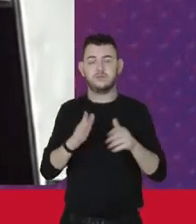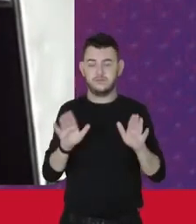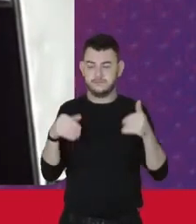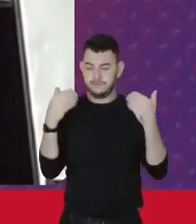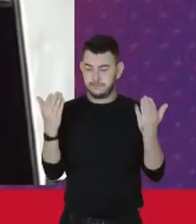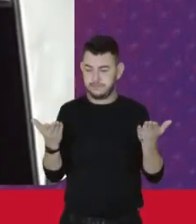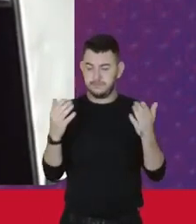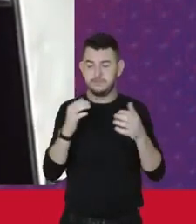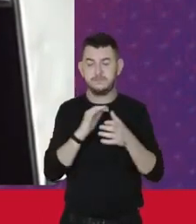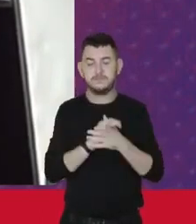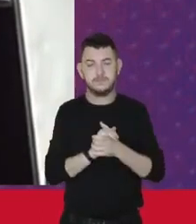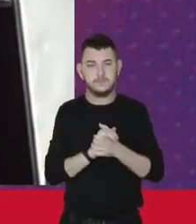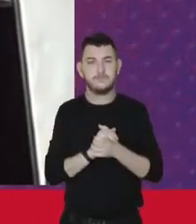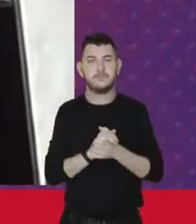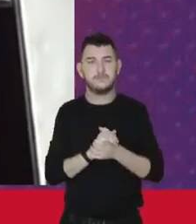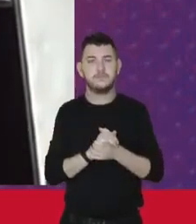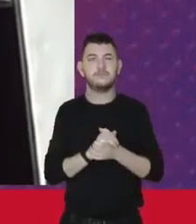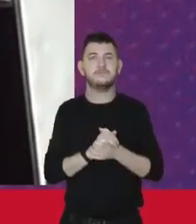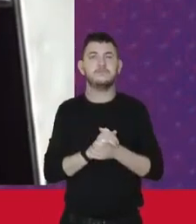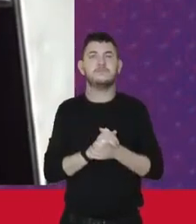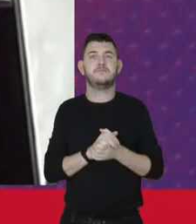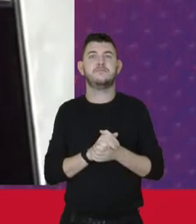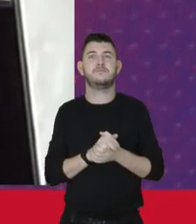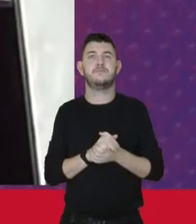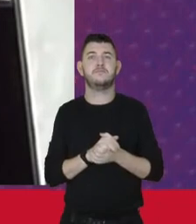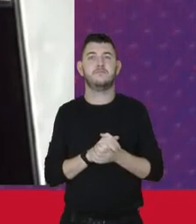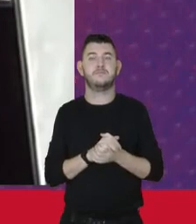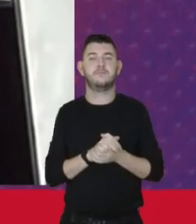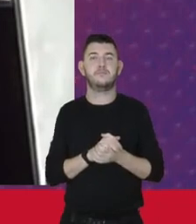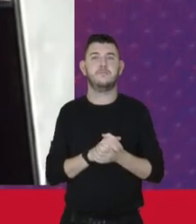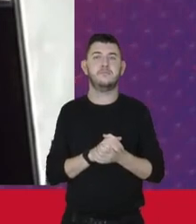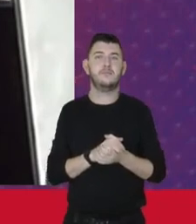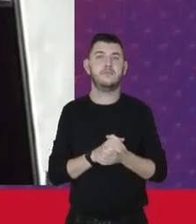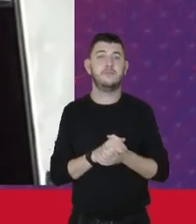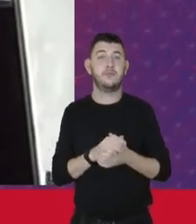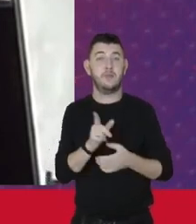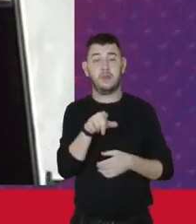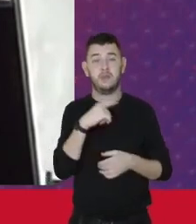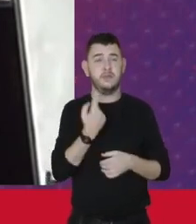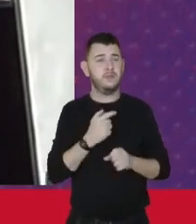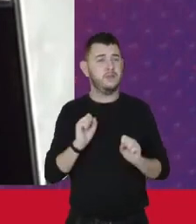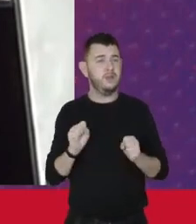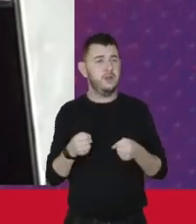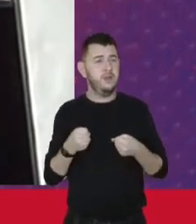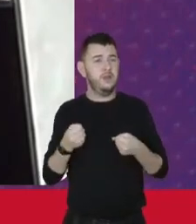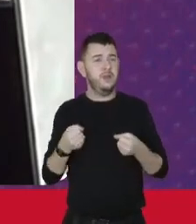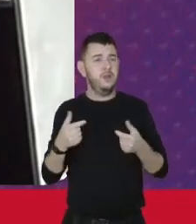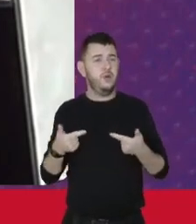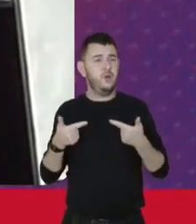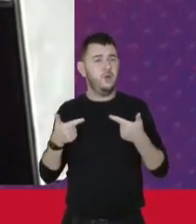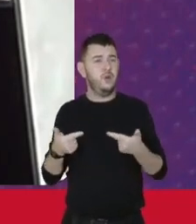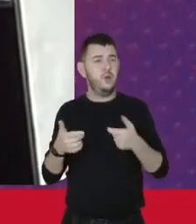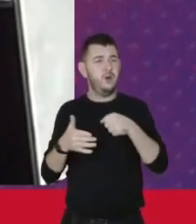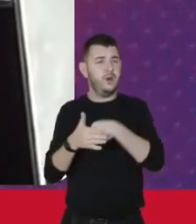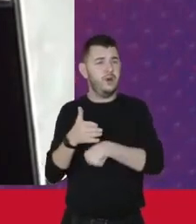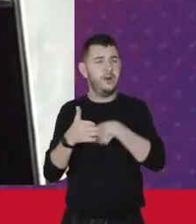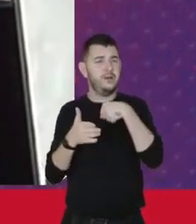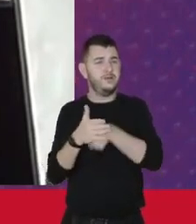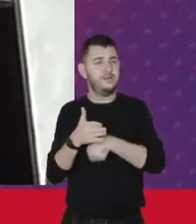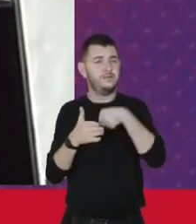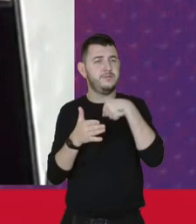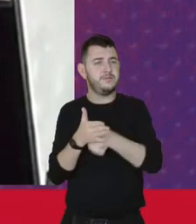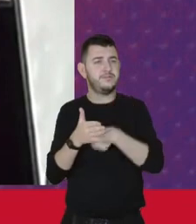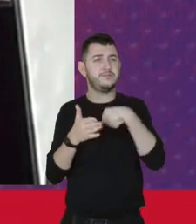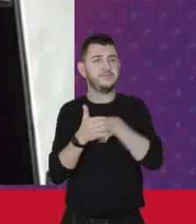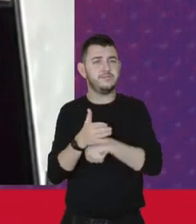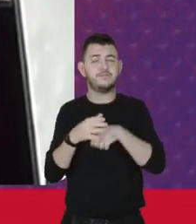Então, assim, como a gente se esforça tanto, luta tanto para conseguir uma